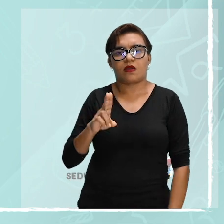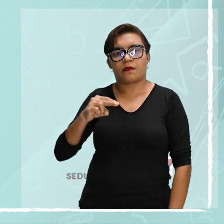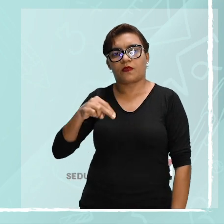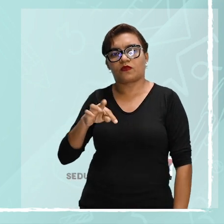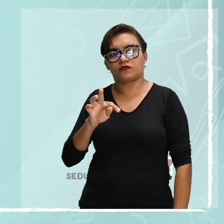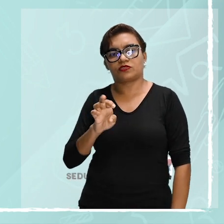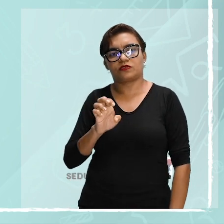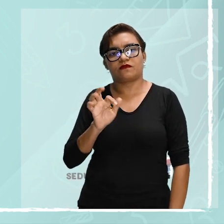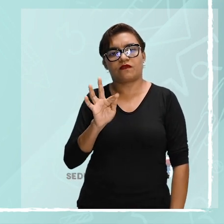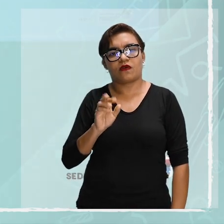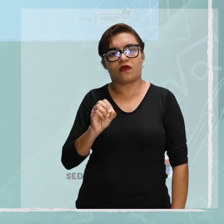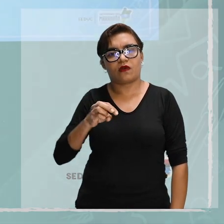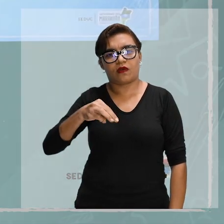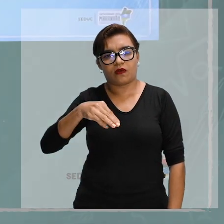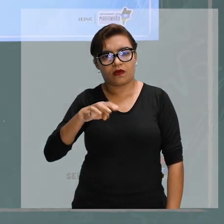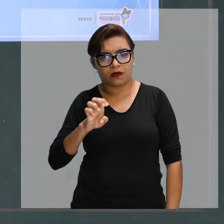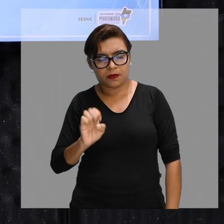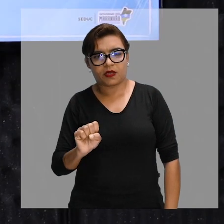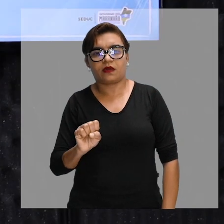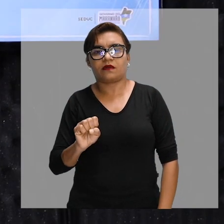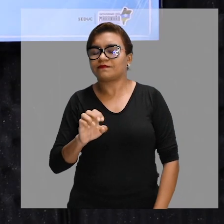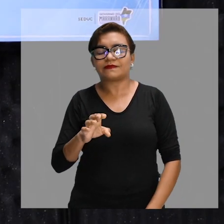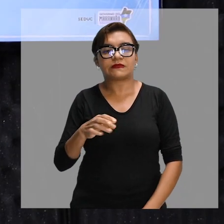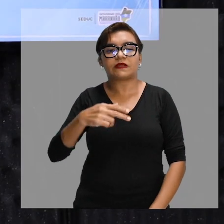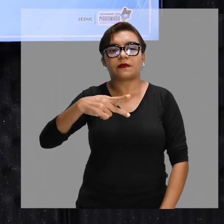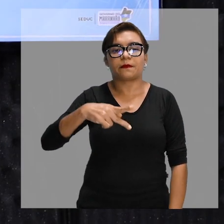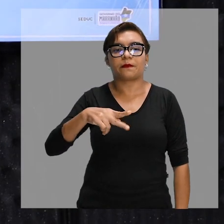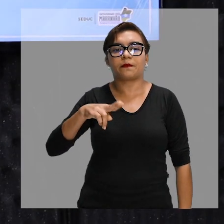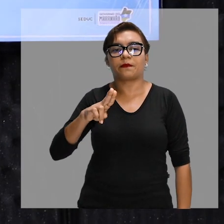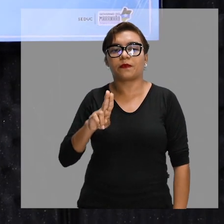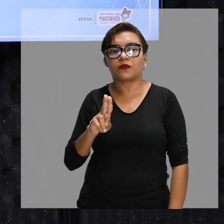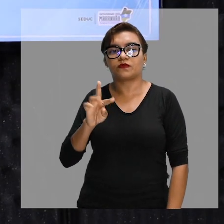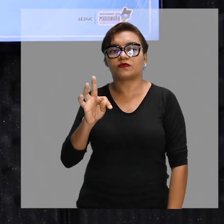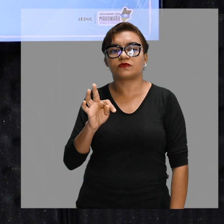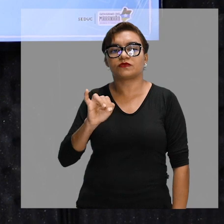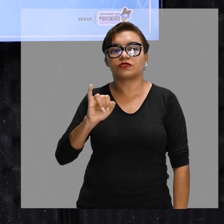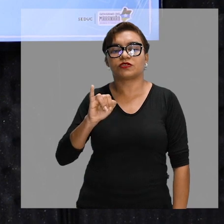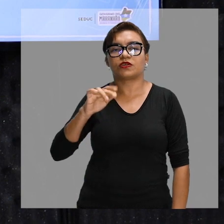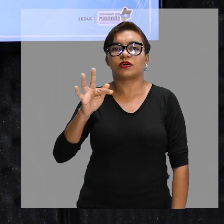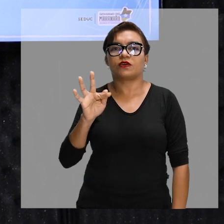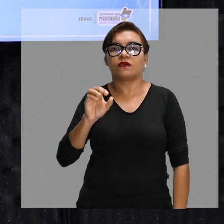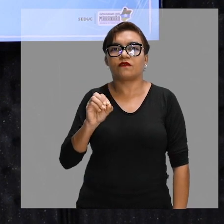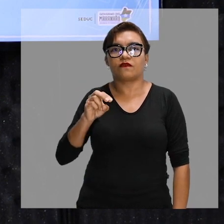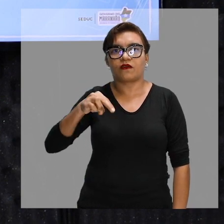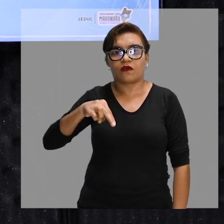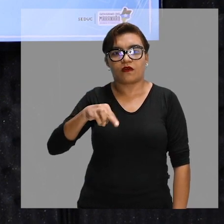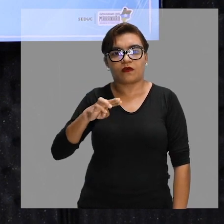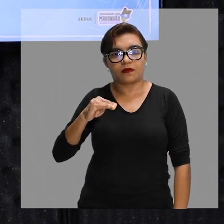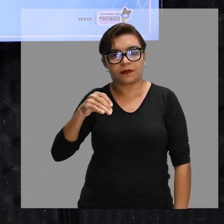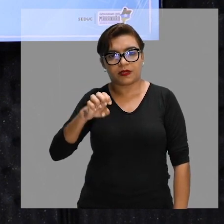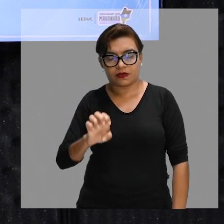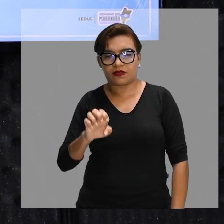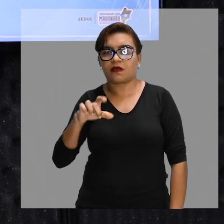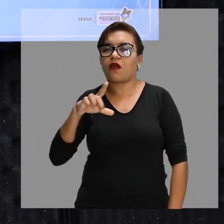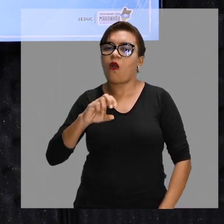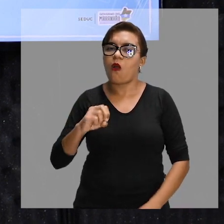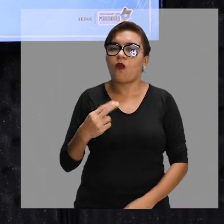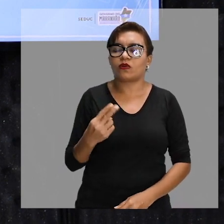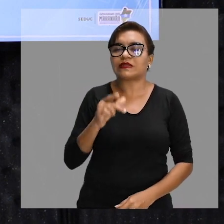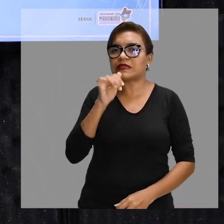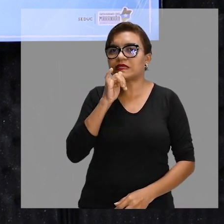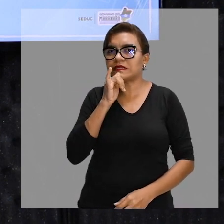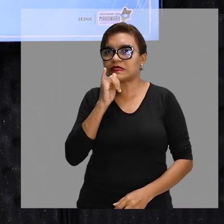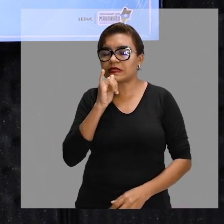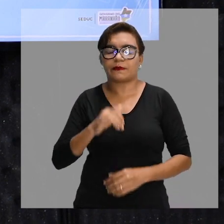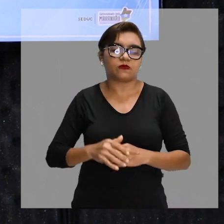a diferença entre eles. Uma fonte de luz pontiforme é aquela que tem suas dimensões desprezíveis, até por uma questão da